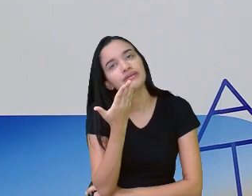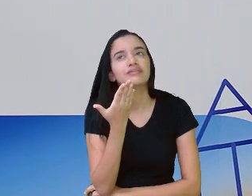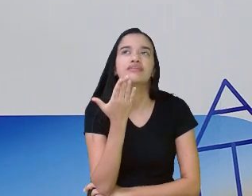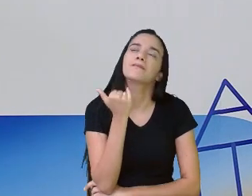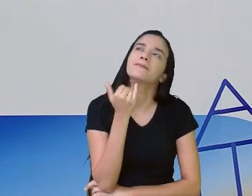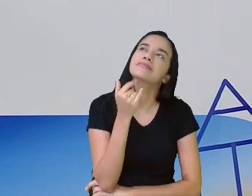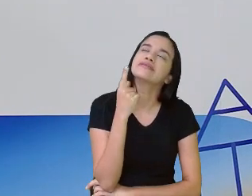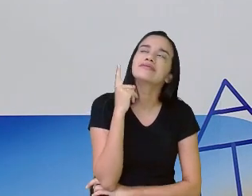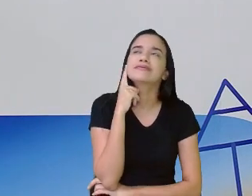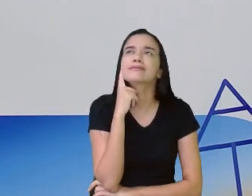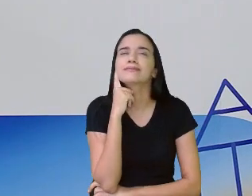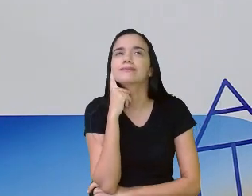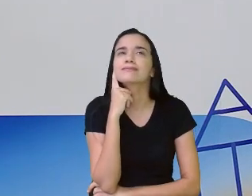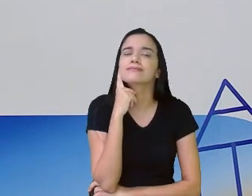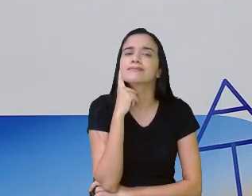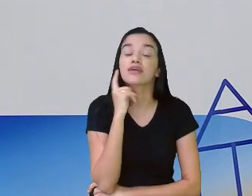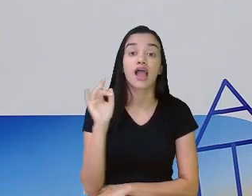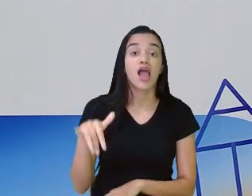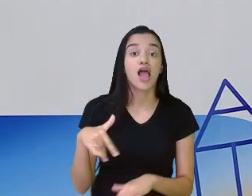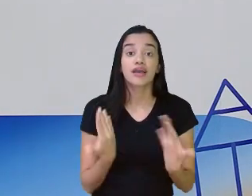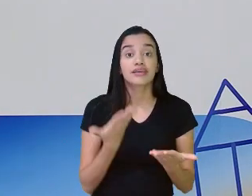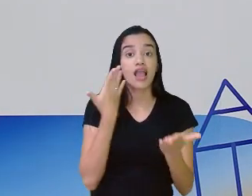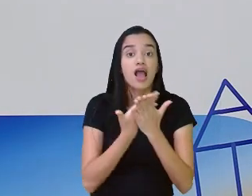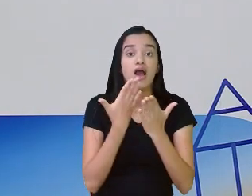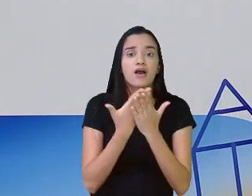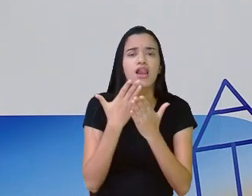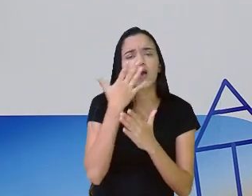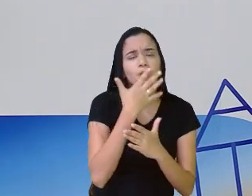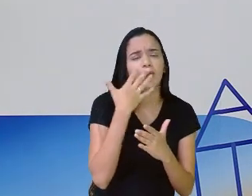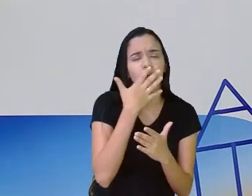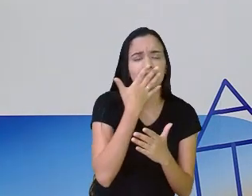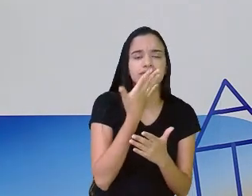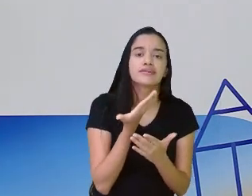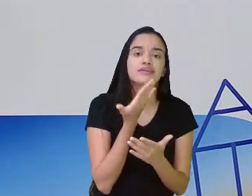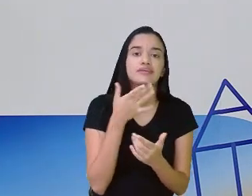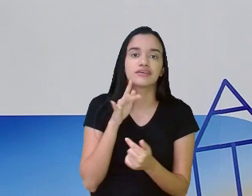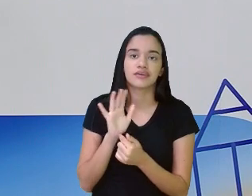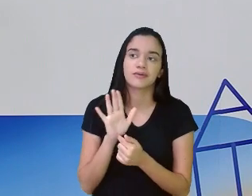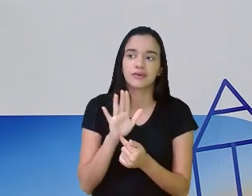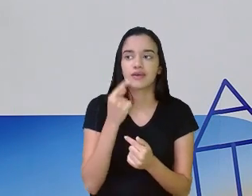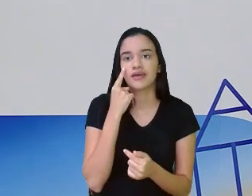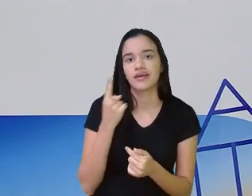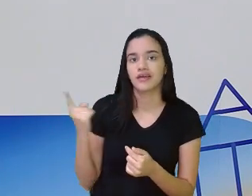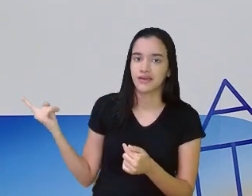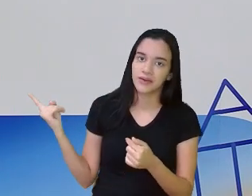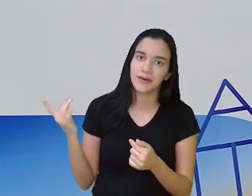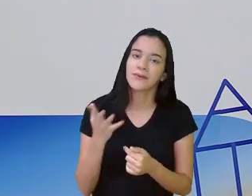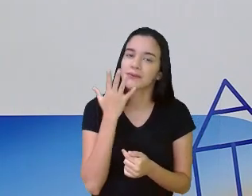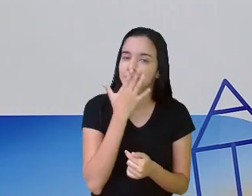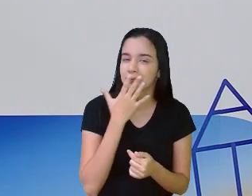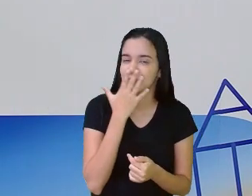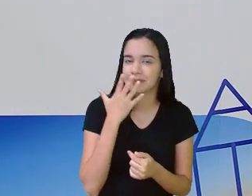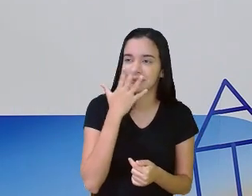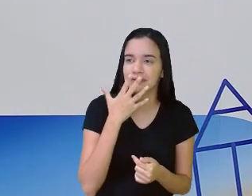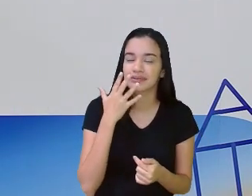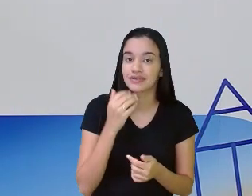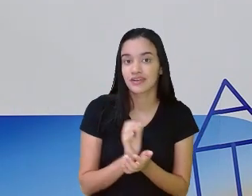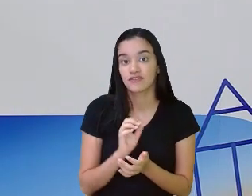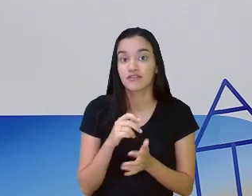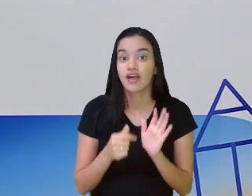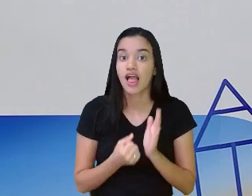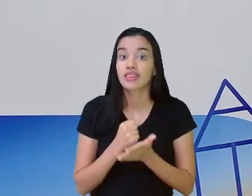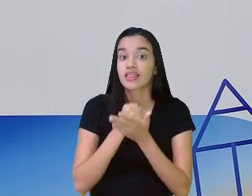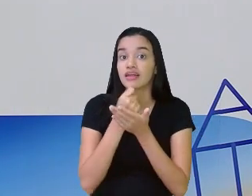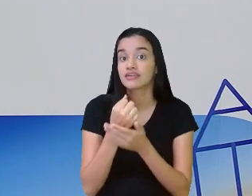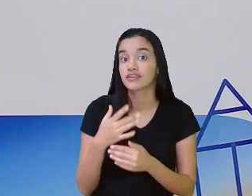Pensa comigo. Por isso que eu digo que a aula é um docinho. Inclusive, trouxe até uns docinhos aqui, que eu vou dar um exemplo